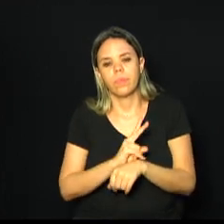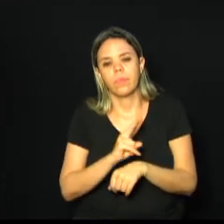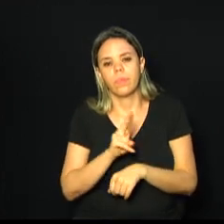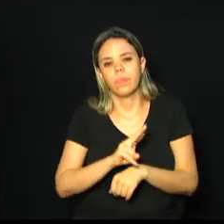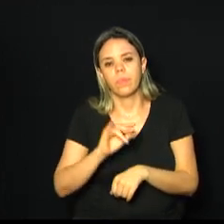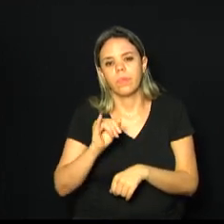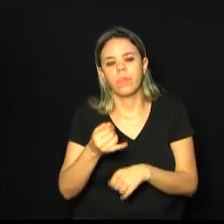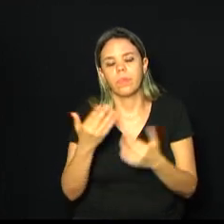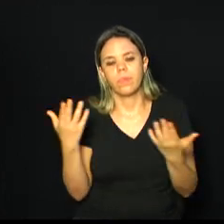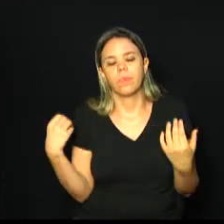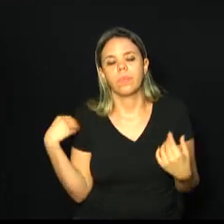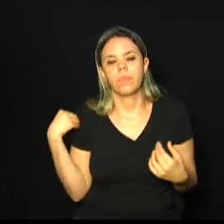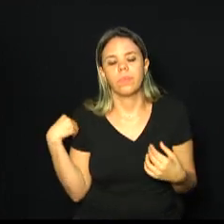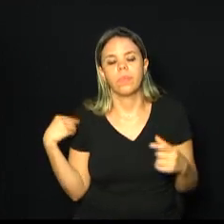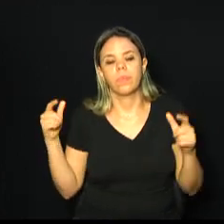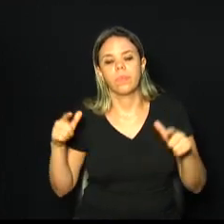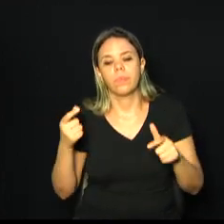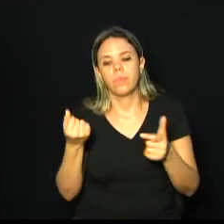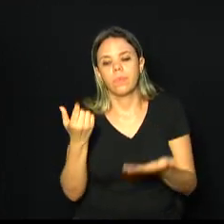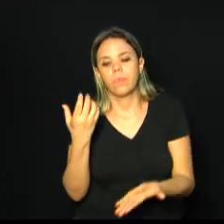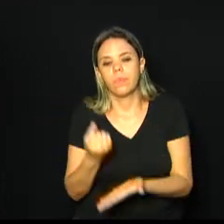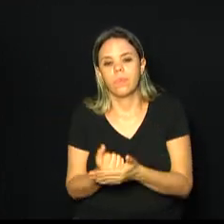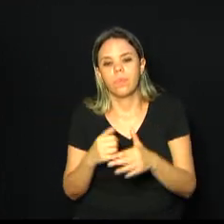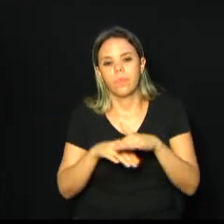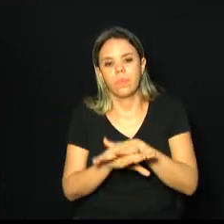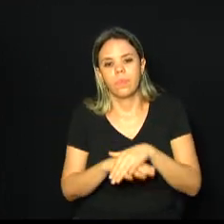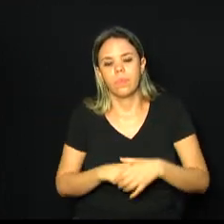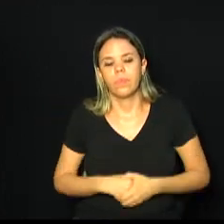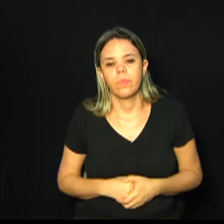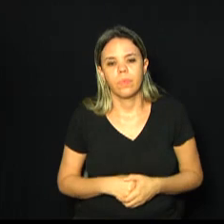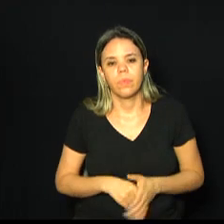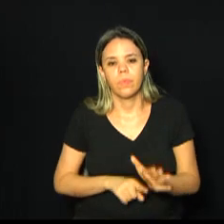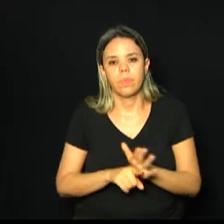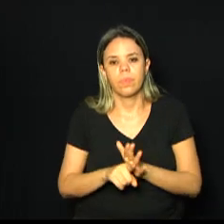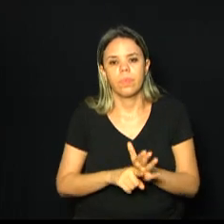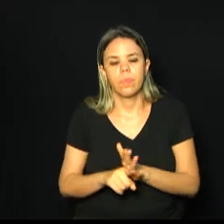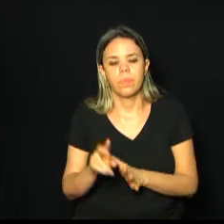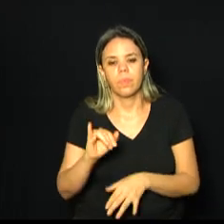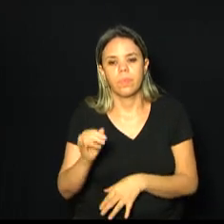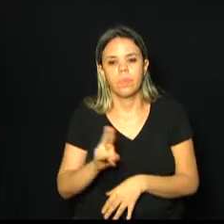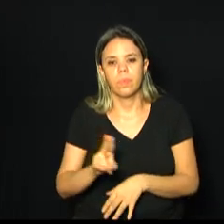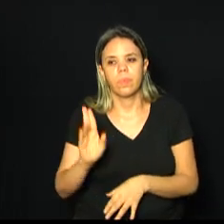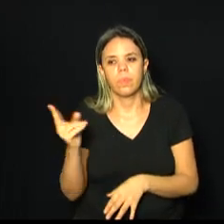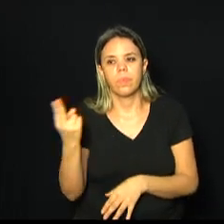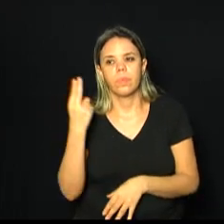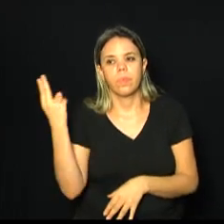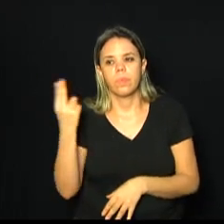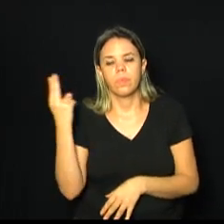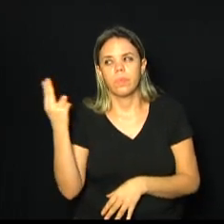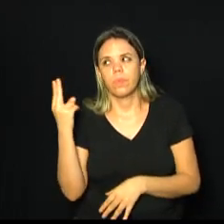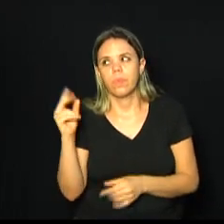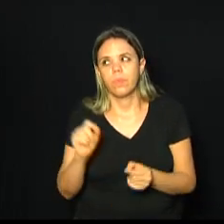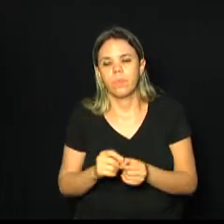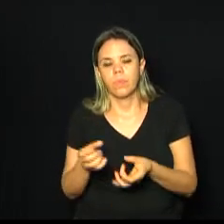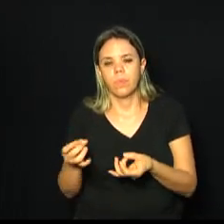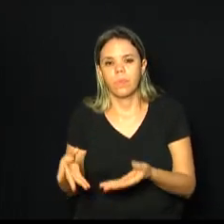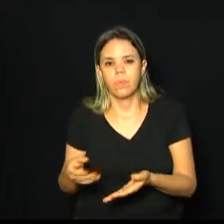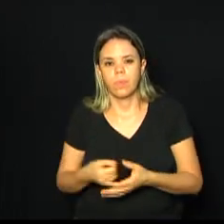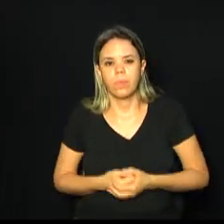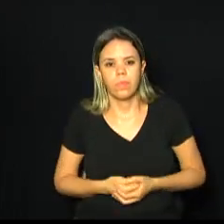uso? Onde são armazenados? São dados úteis ou já foram